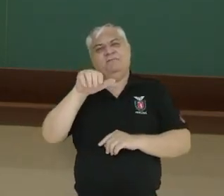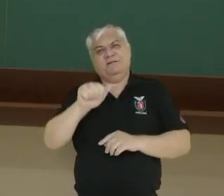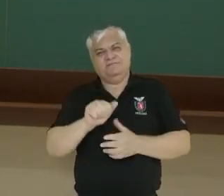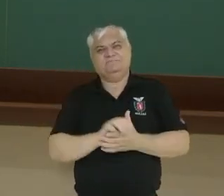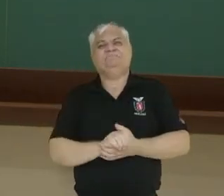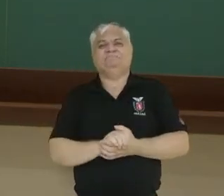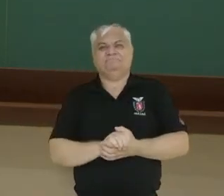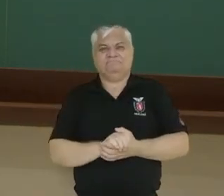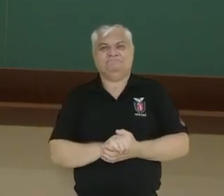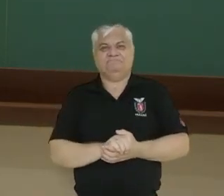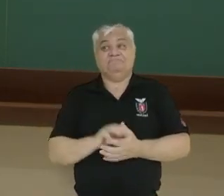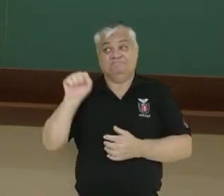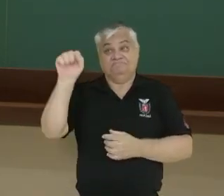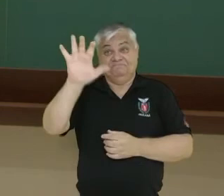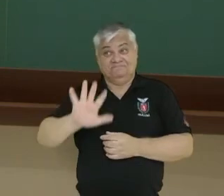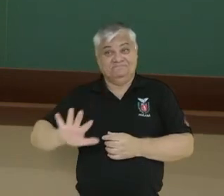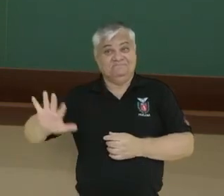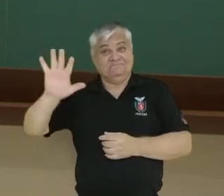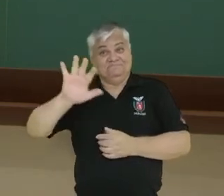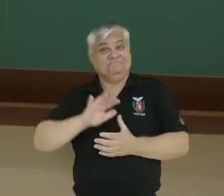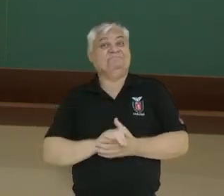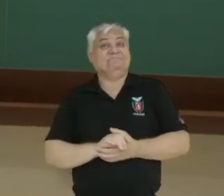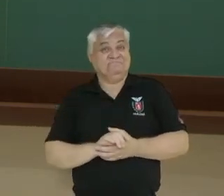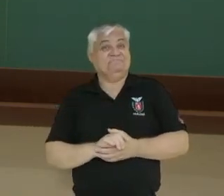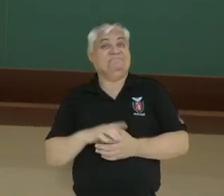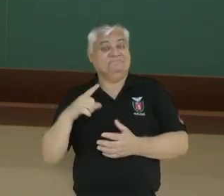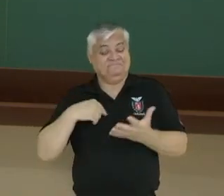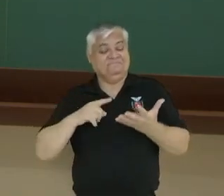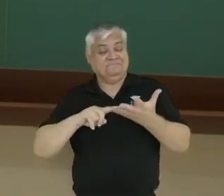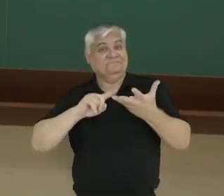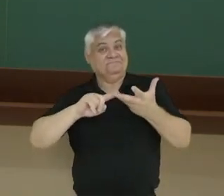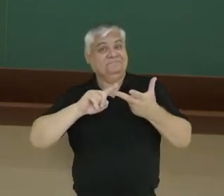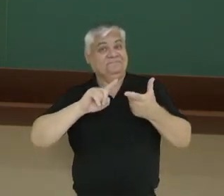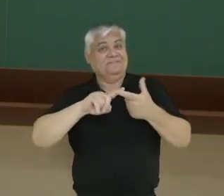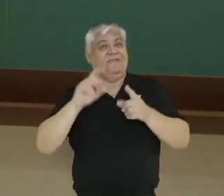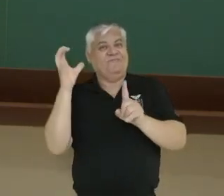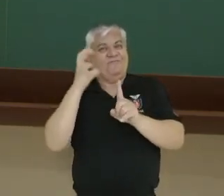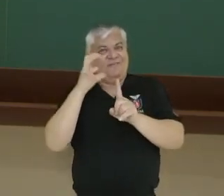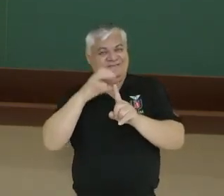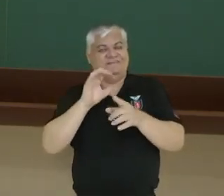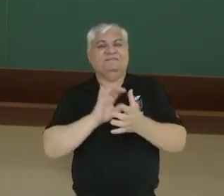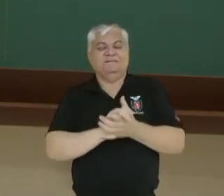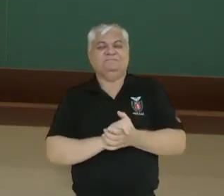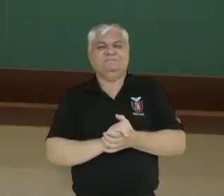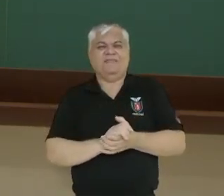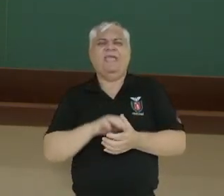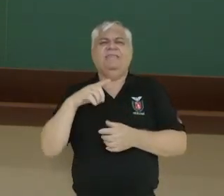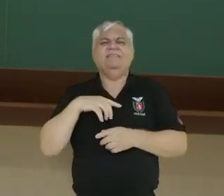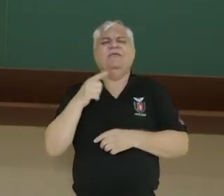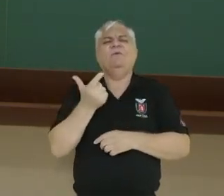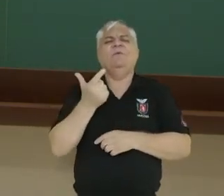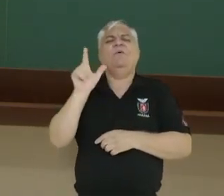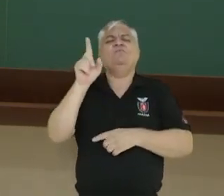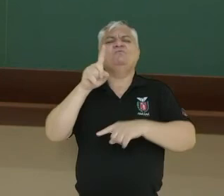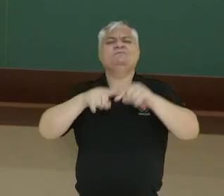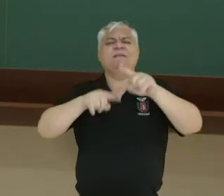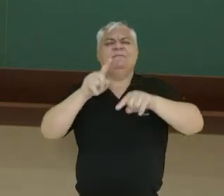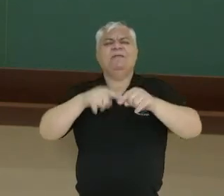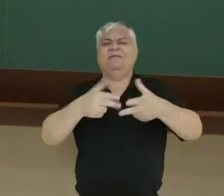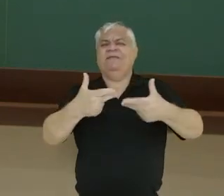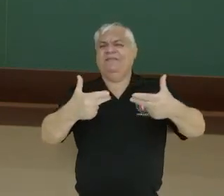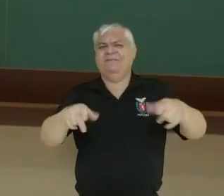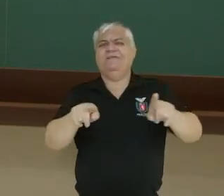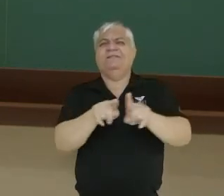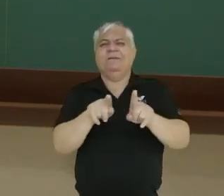Sudeste, certo? Então são alguns fatores que influenciam ali. E outros elementos que contribuem para essa variação